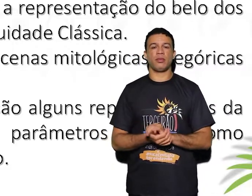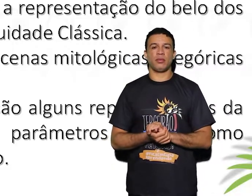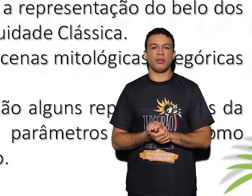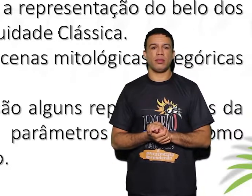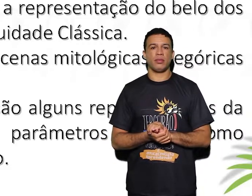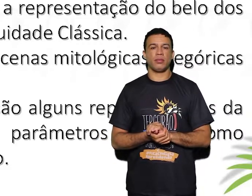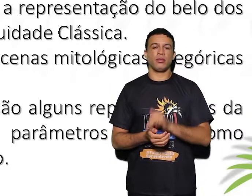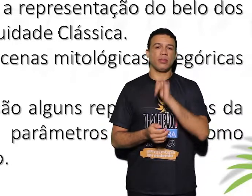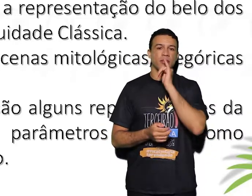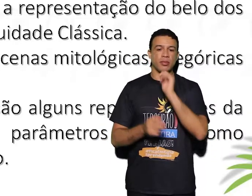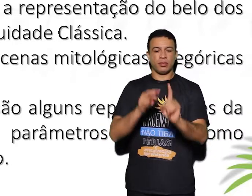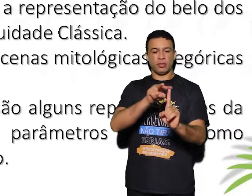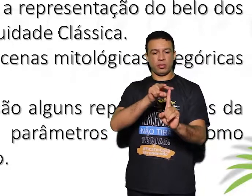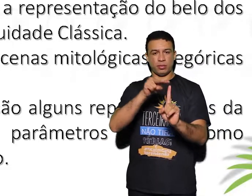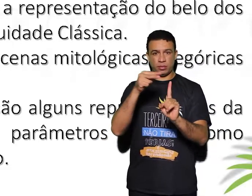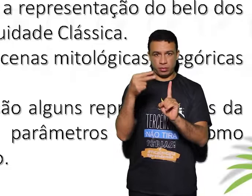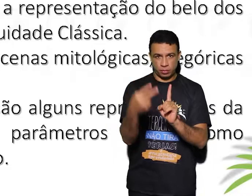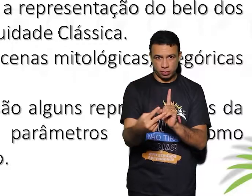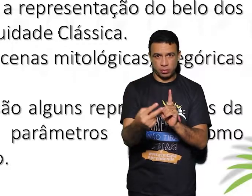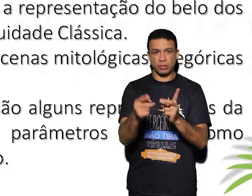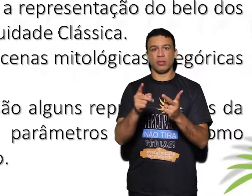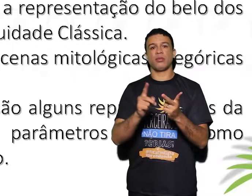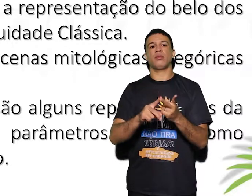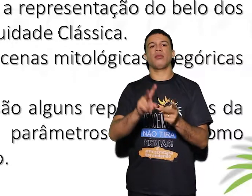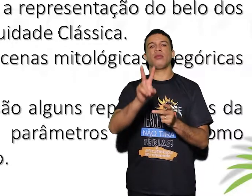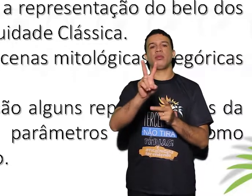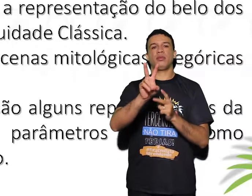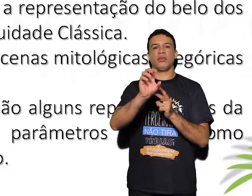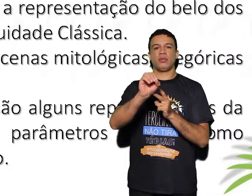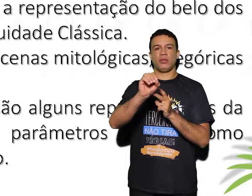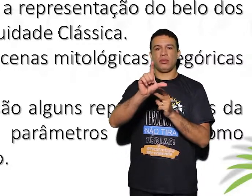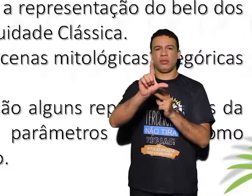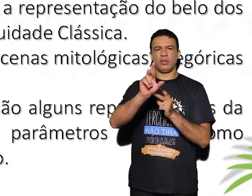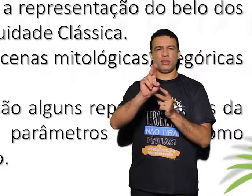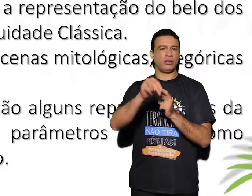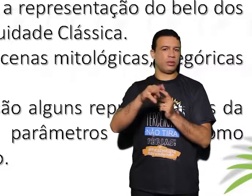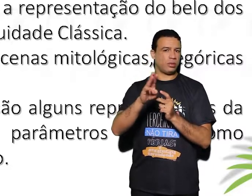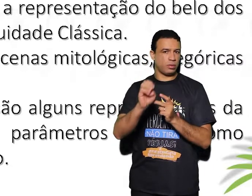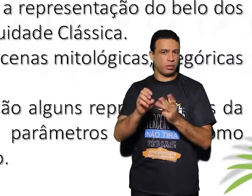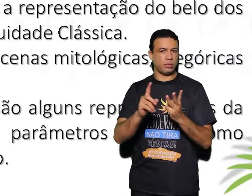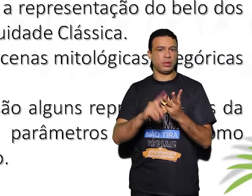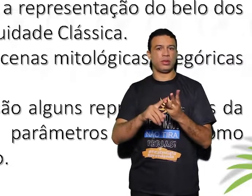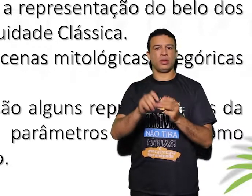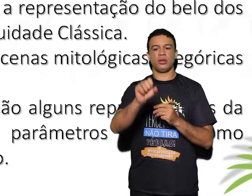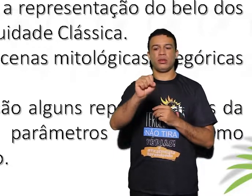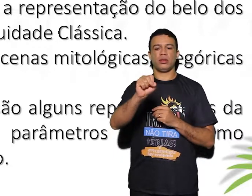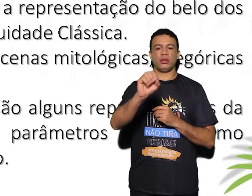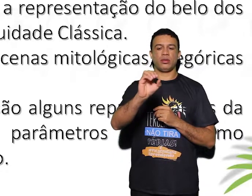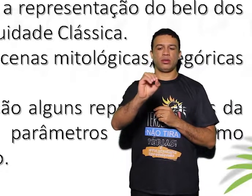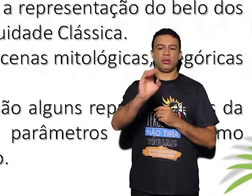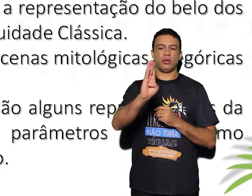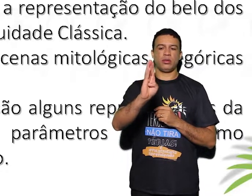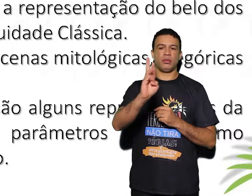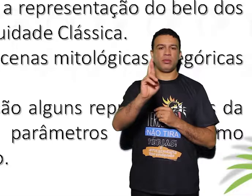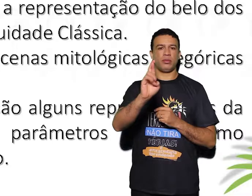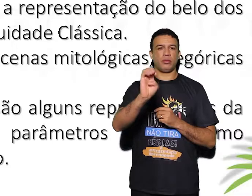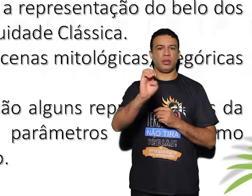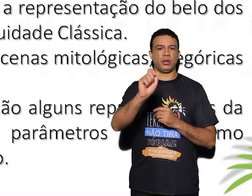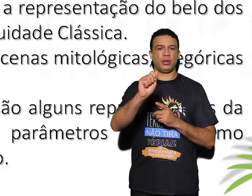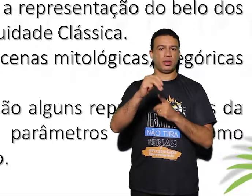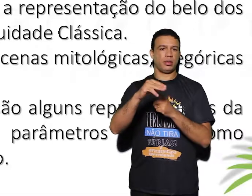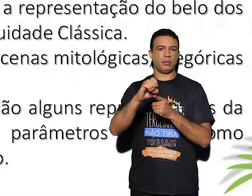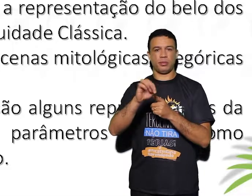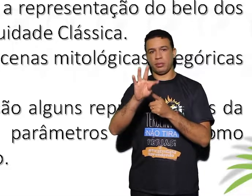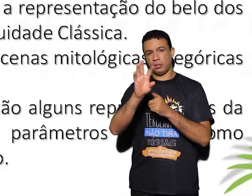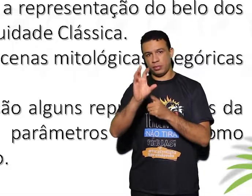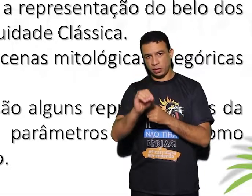tal como perspectiva, proporção, volume, sombreamento, para abordar temas de protesto político e social, conjunto